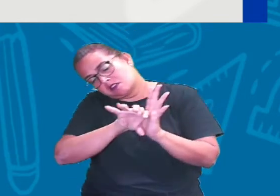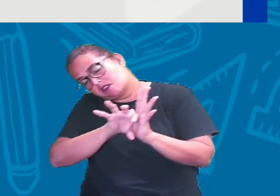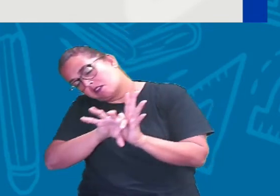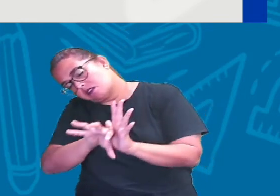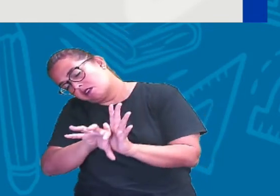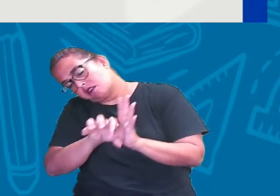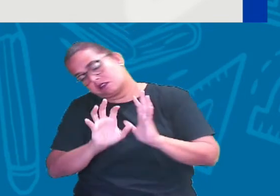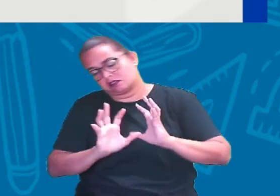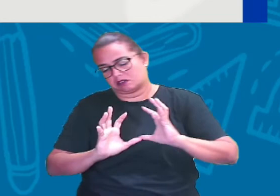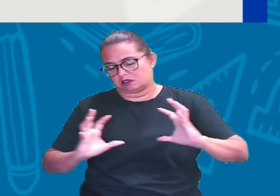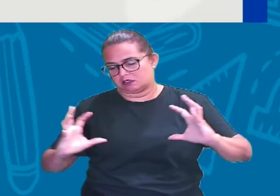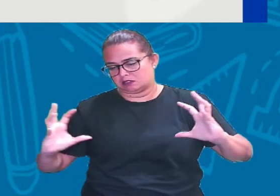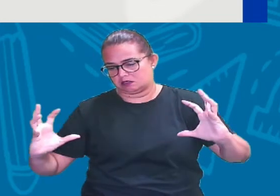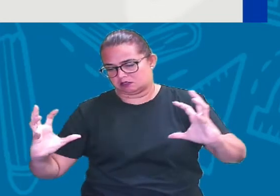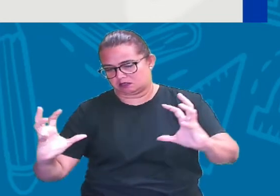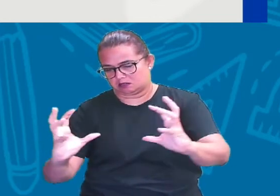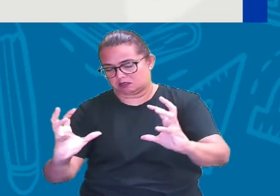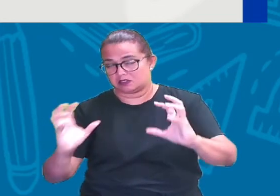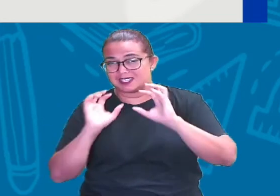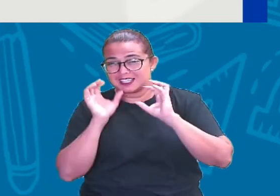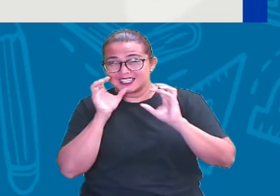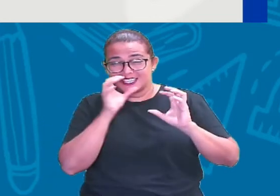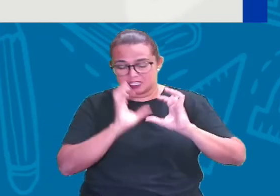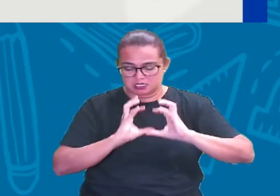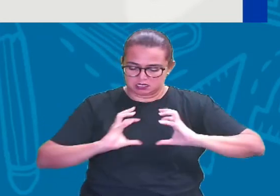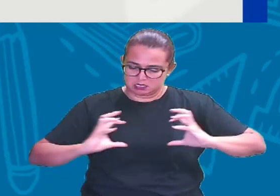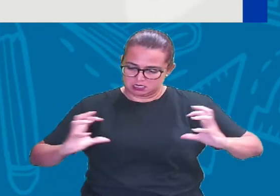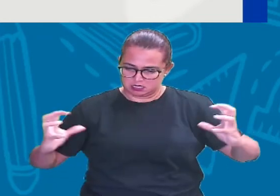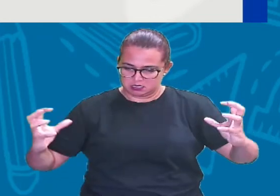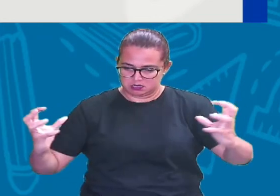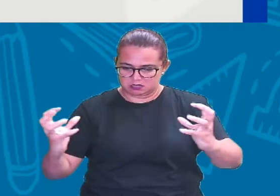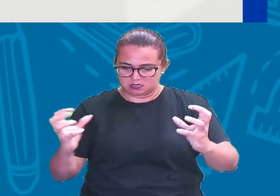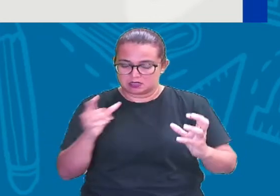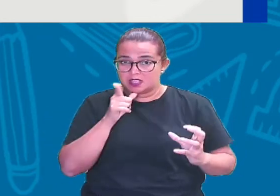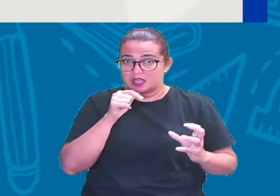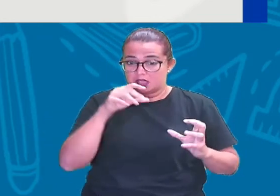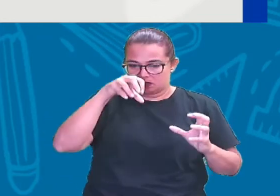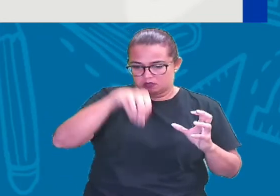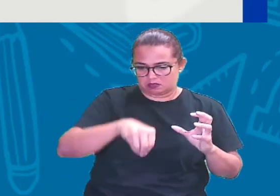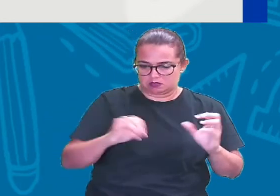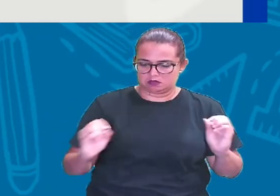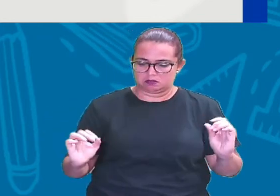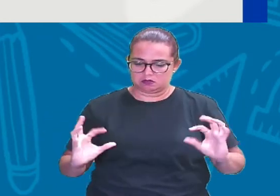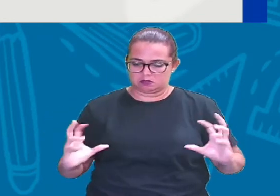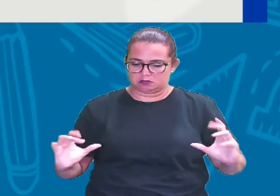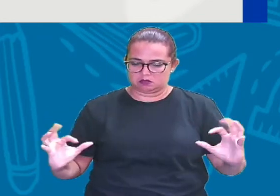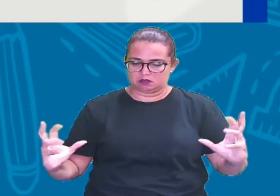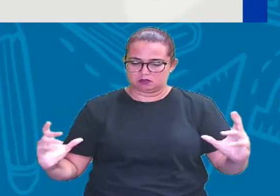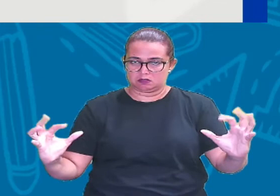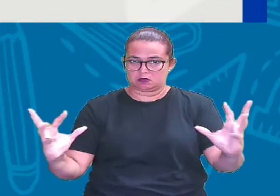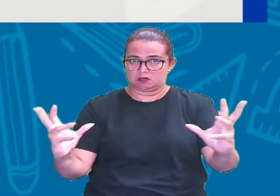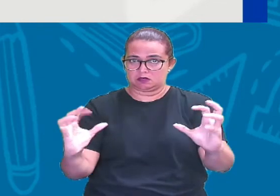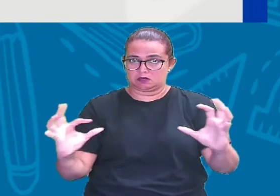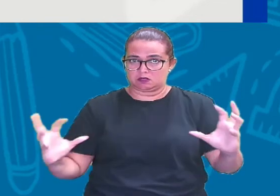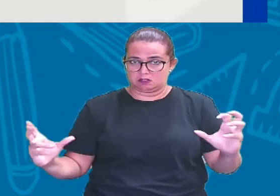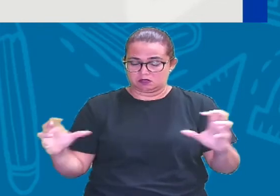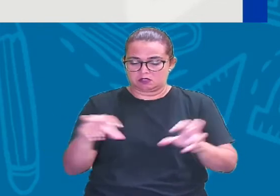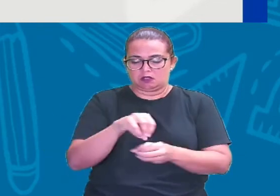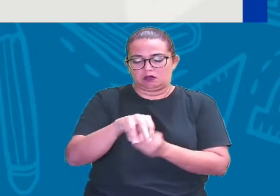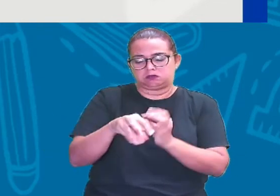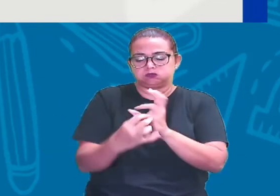para o restante da água. Na ordem desta descrição, o calor se